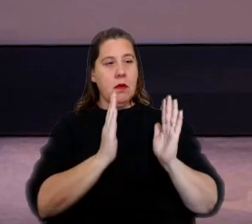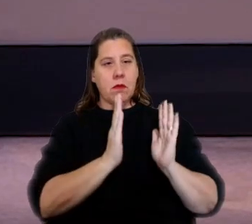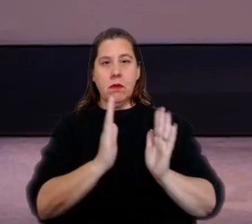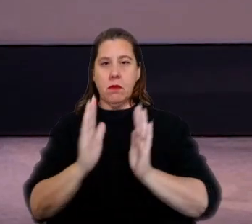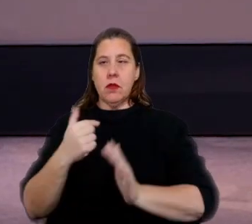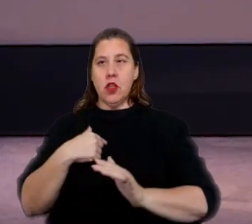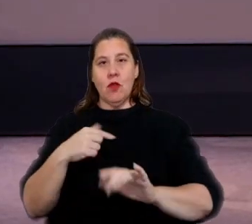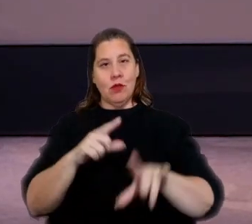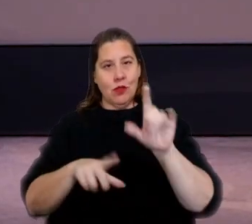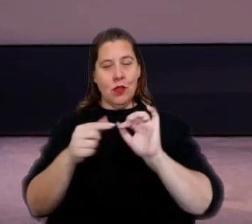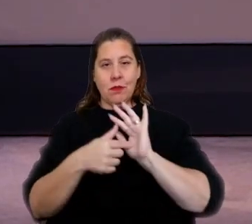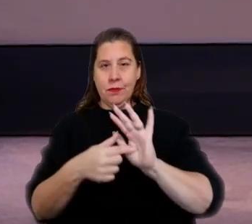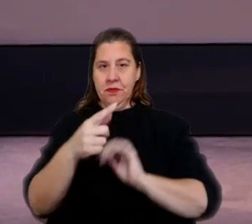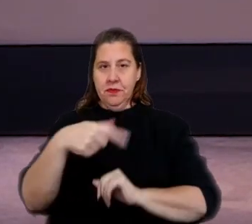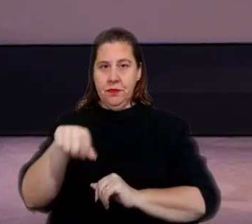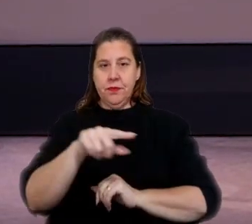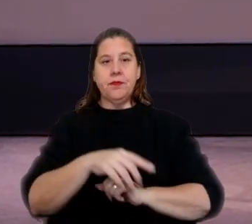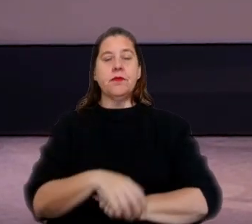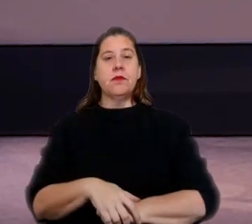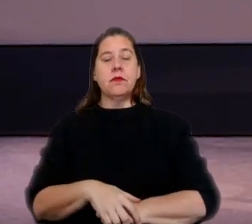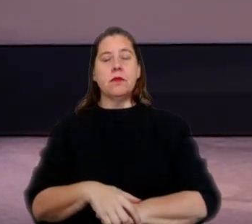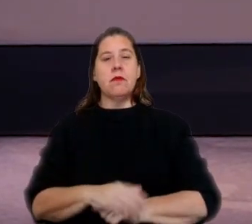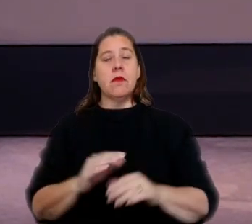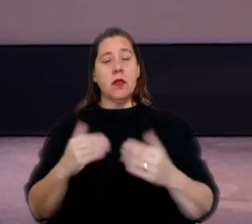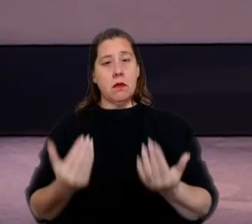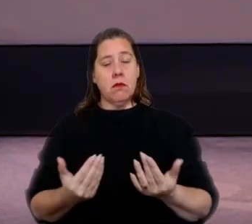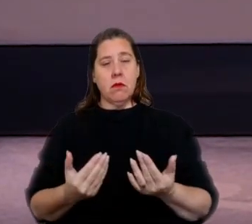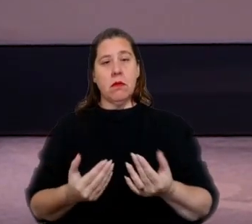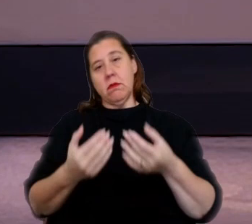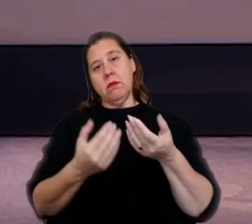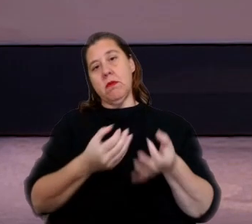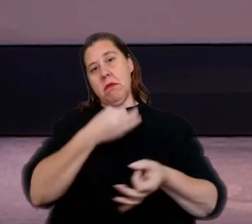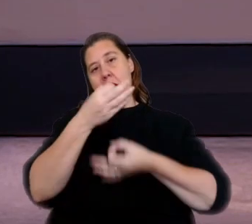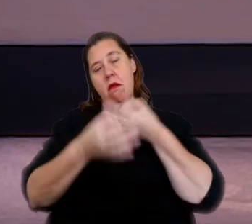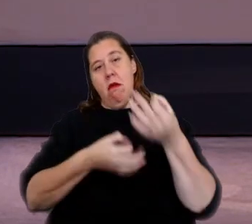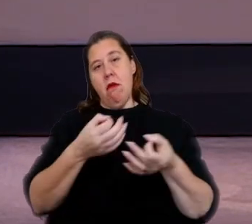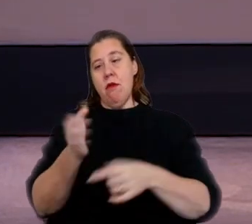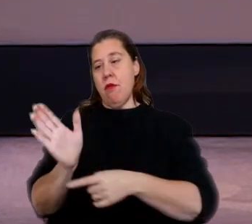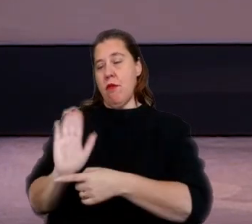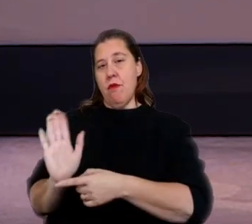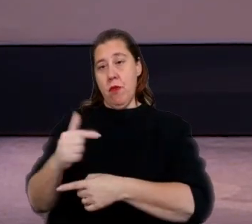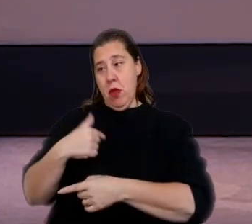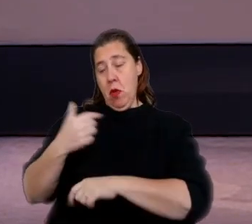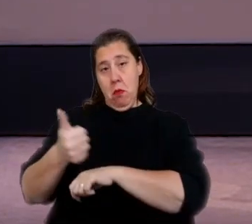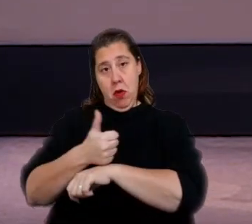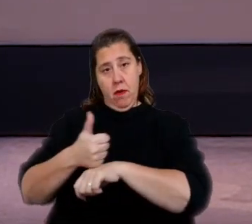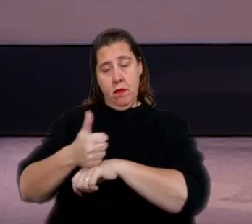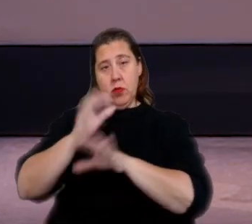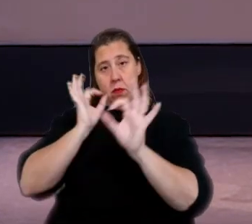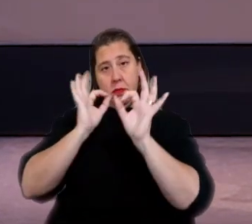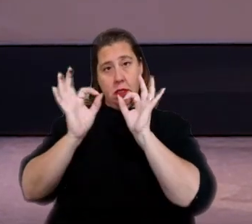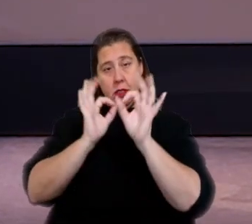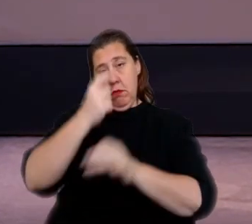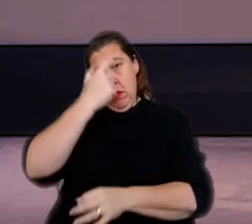nas cenas que eu escolhi para falar com vocês. Bom, eu vou comentar o filme como psicanalista